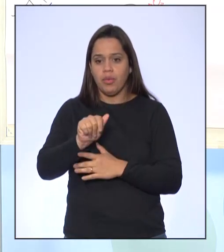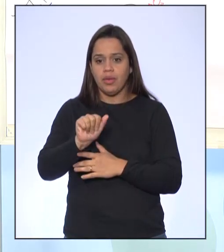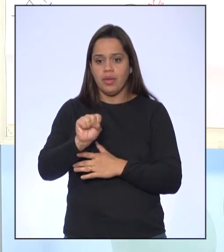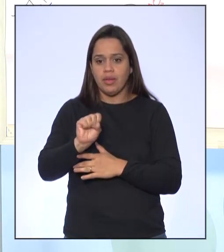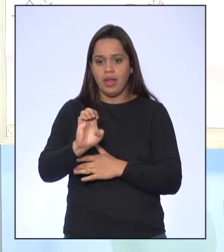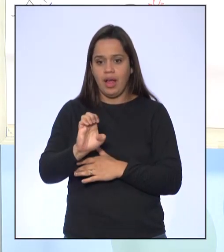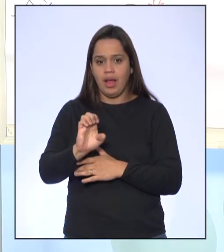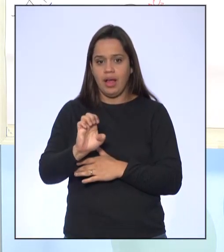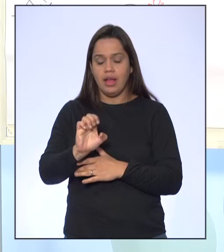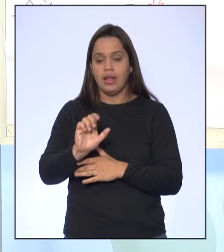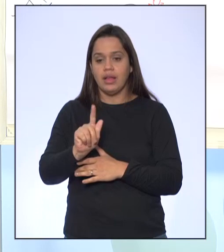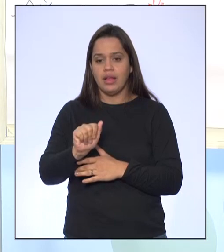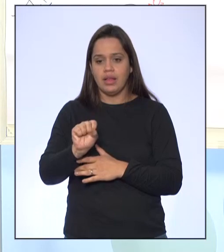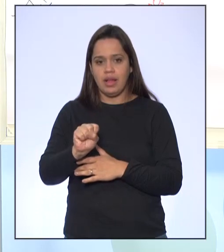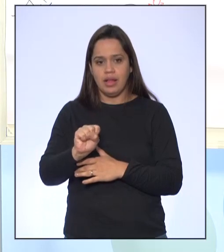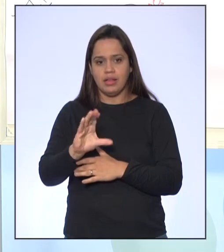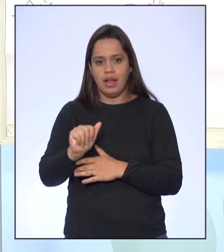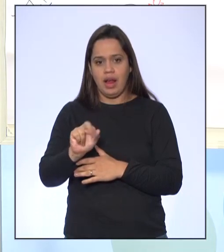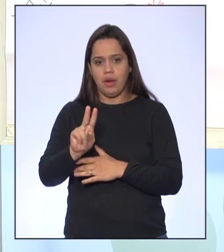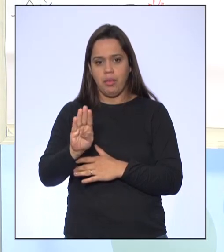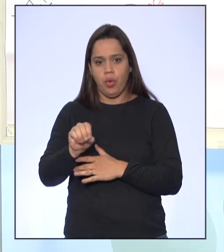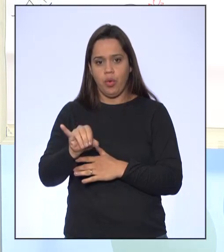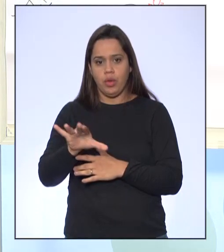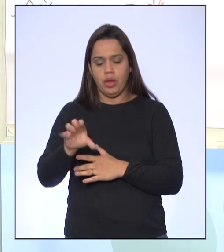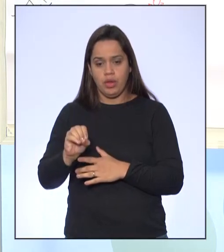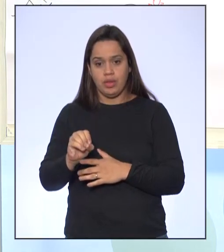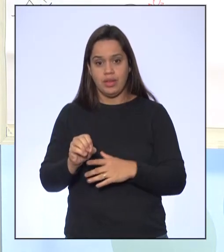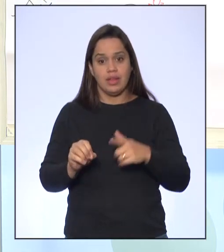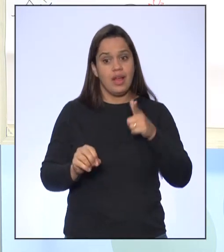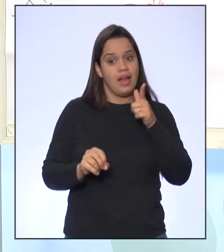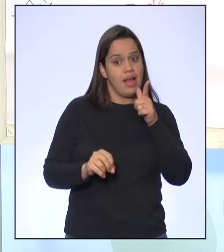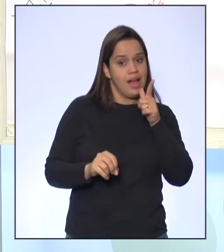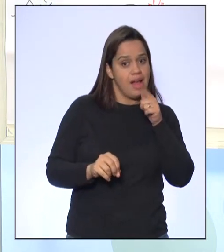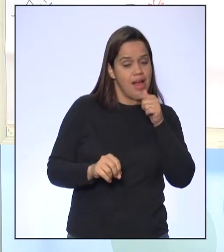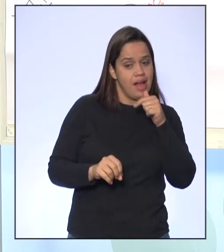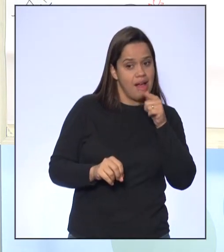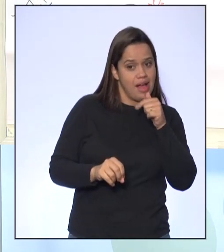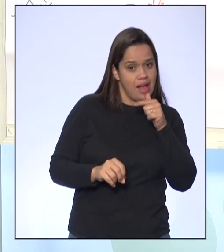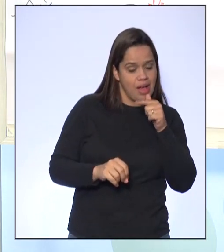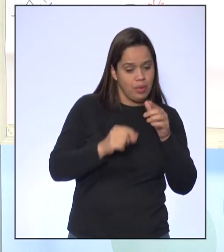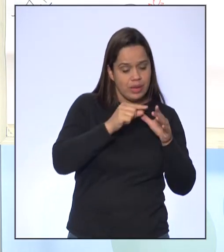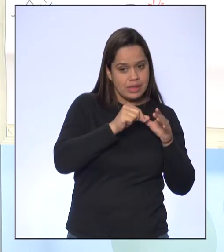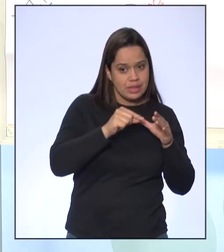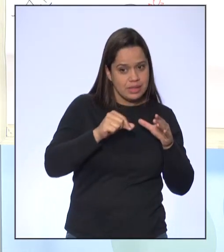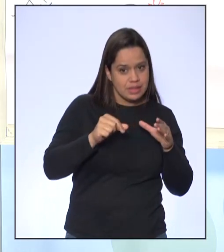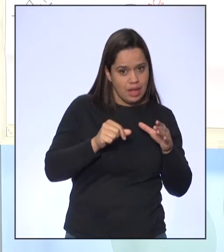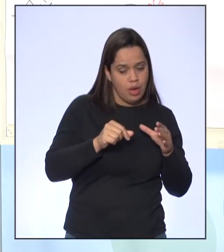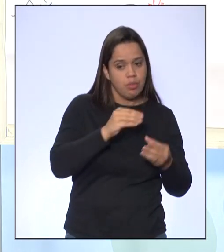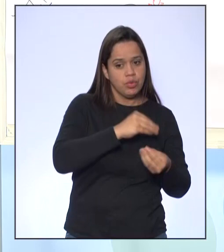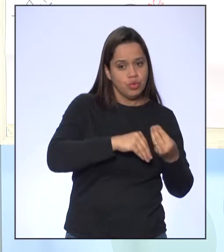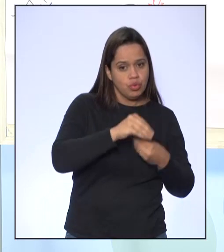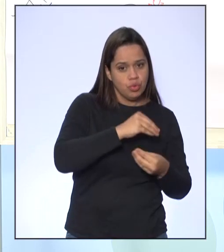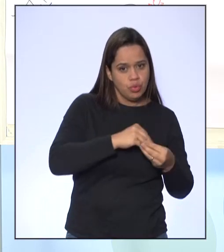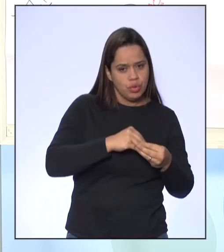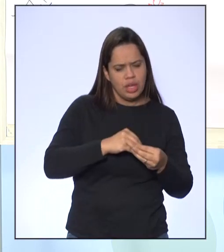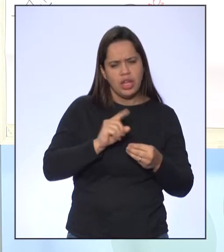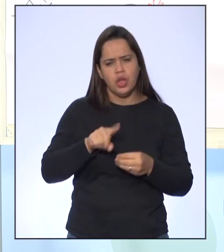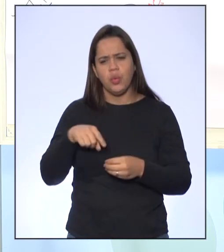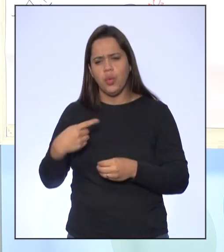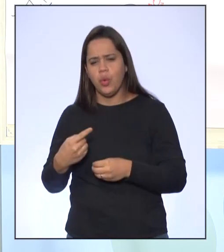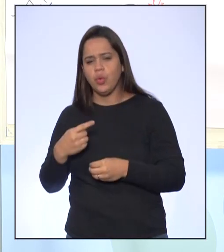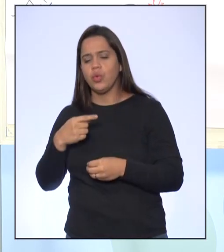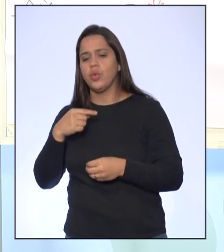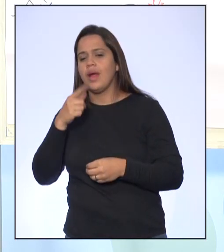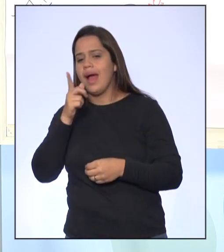com sal, mistura. Água com sal de fruta, o que era esse pozinho branco? Sal de fruta, aquele que a gente toma quando